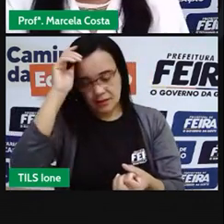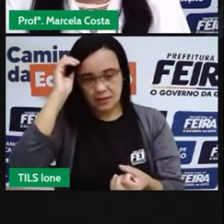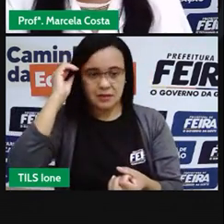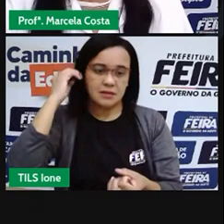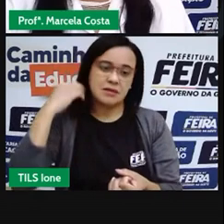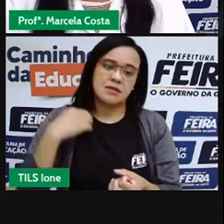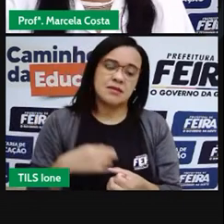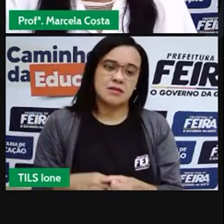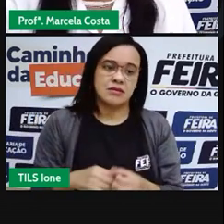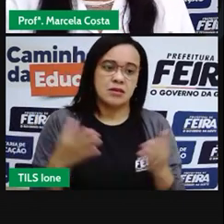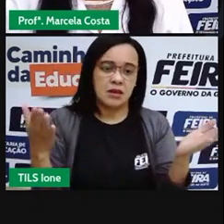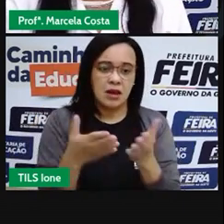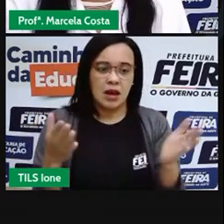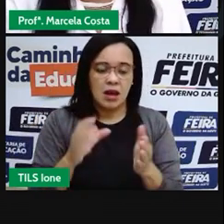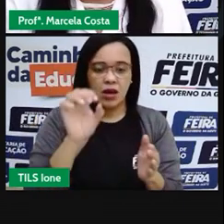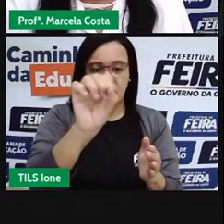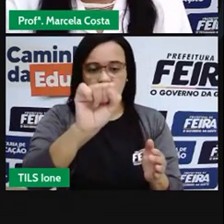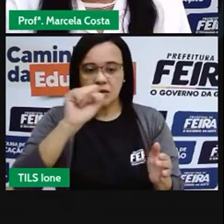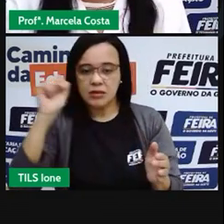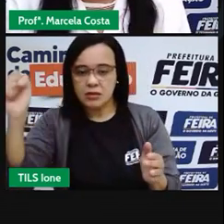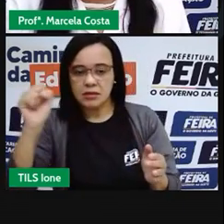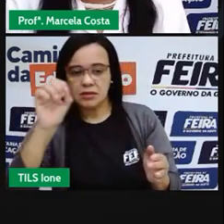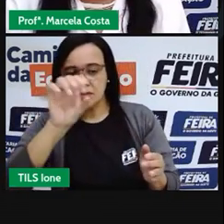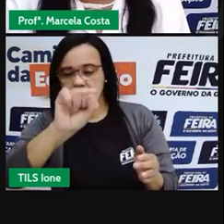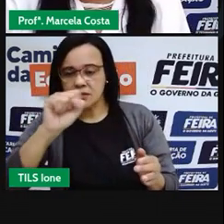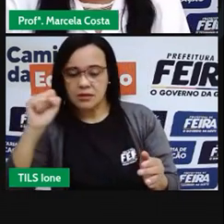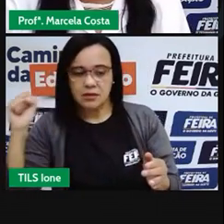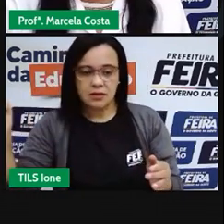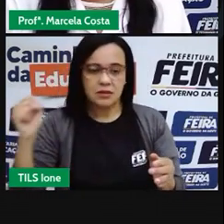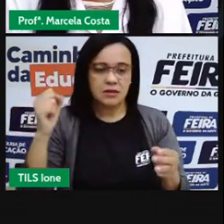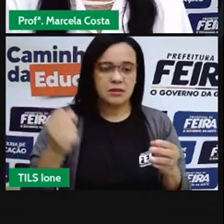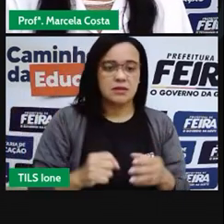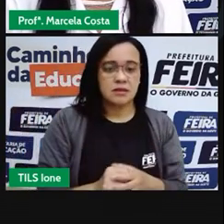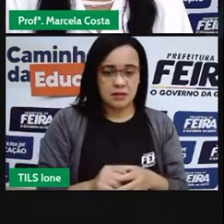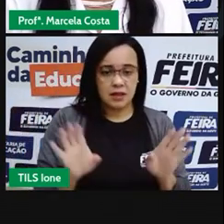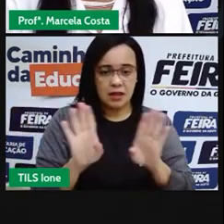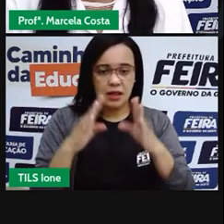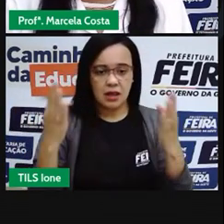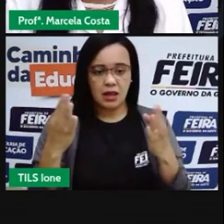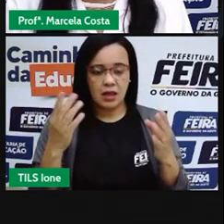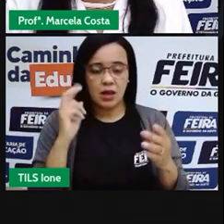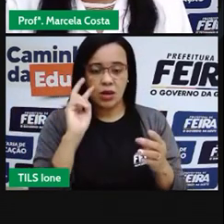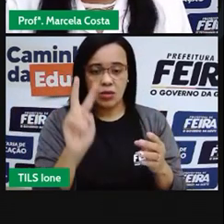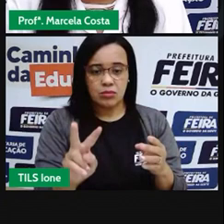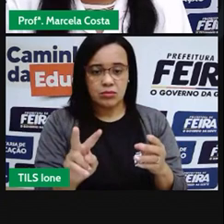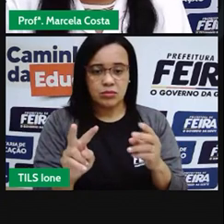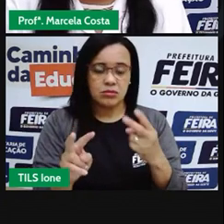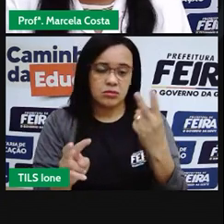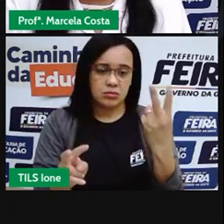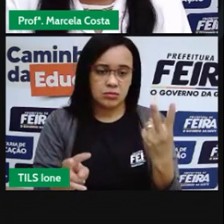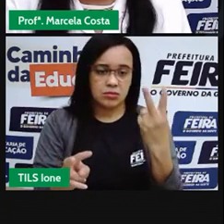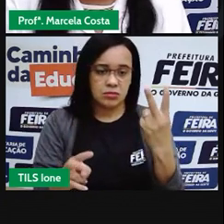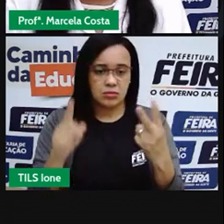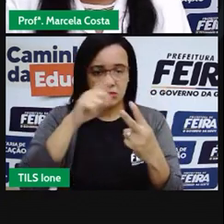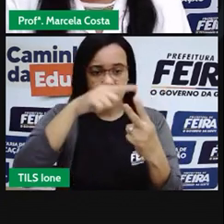Agora vamos contar essas portas que a gente observa na imagem. Uma, duas portas